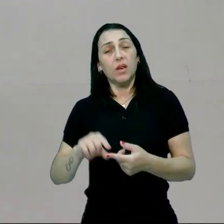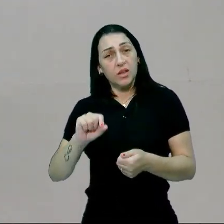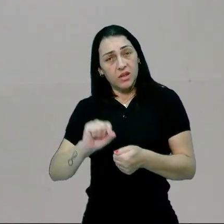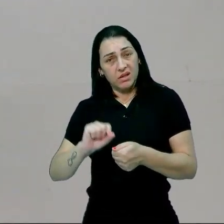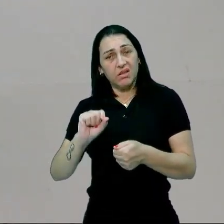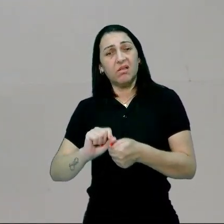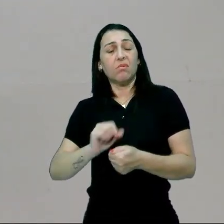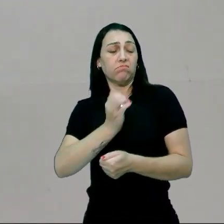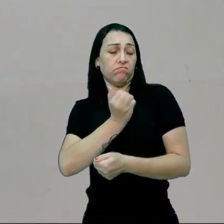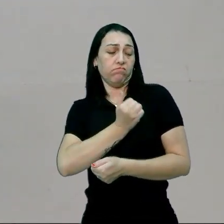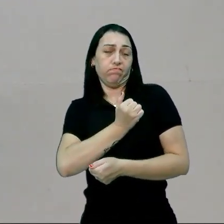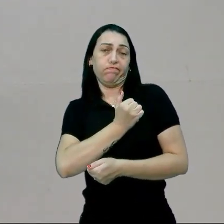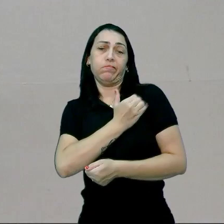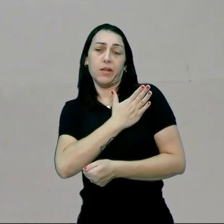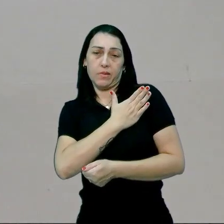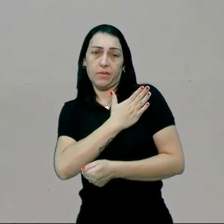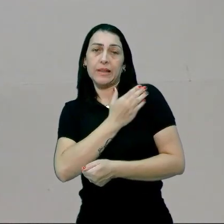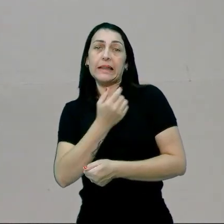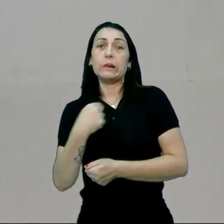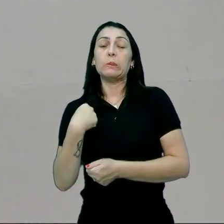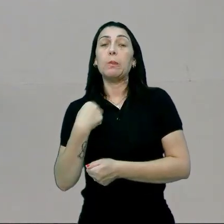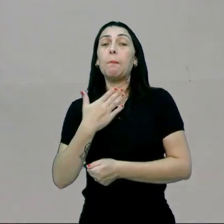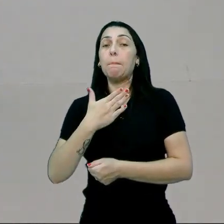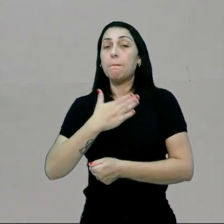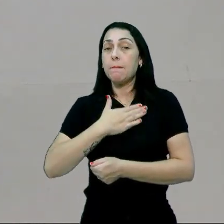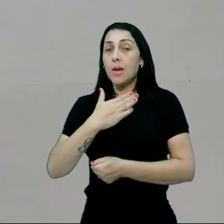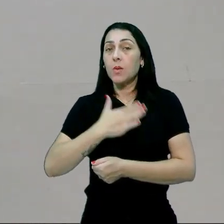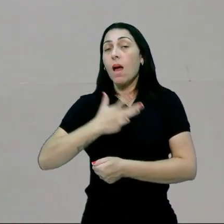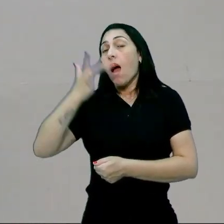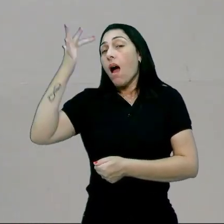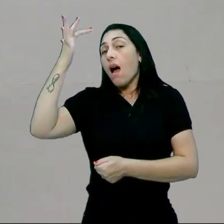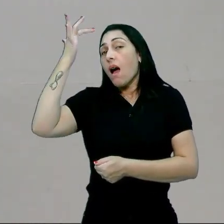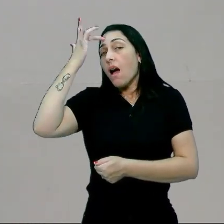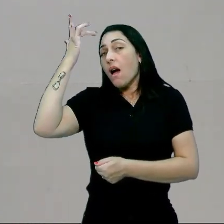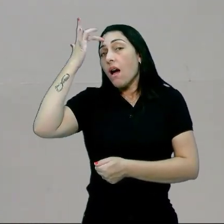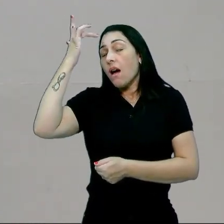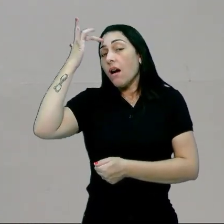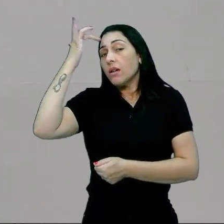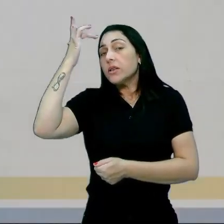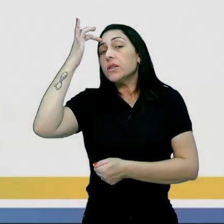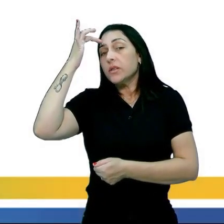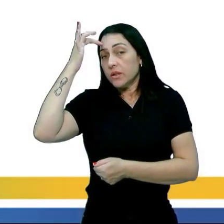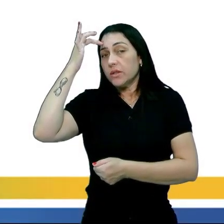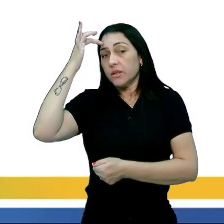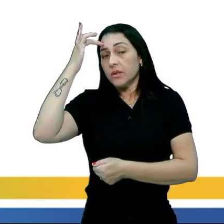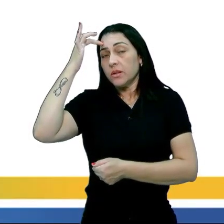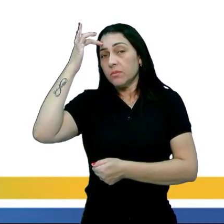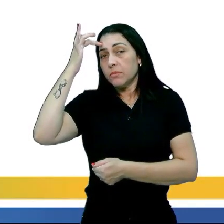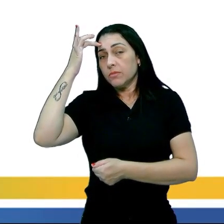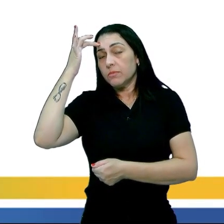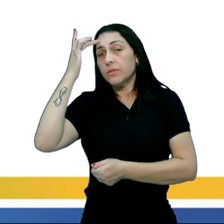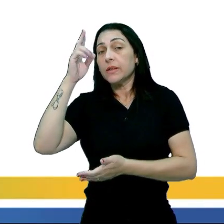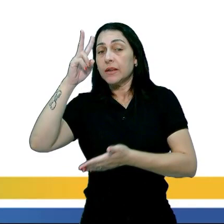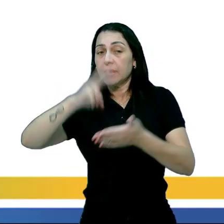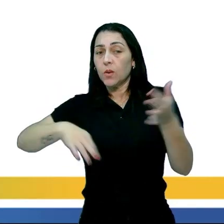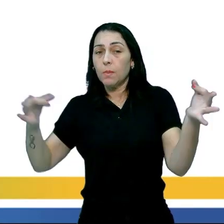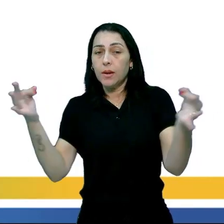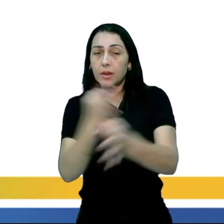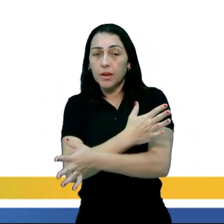maneira preconceituosa, se os meus achismos preponderarem. Completando a